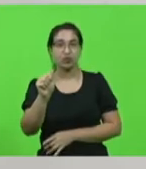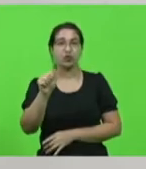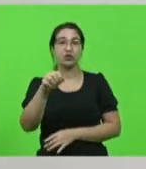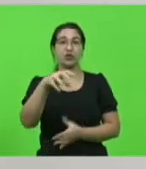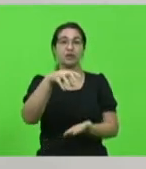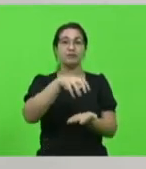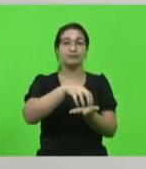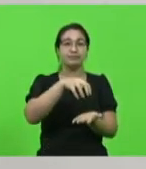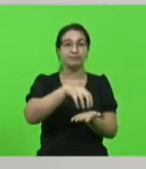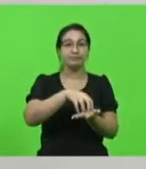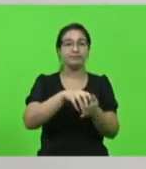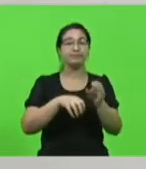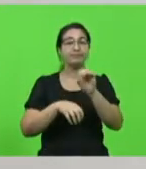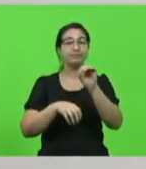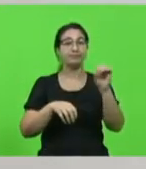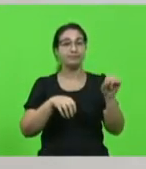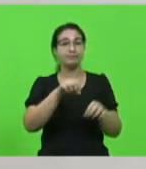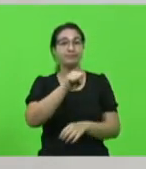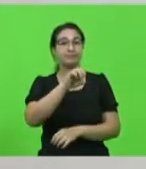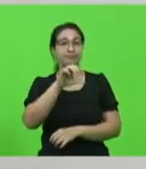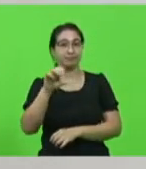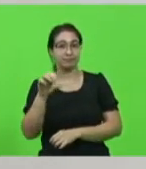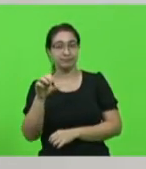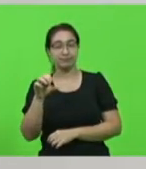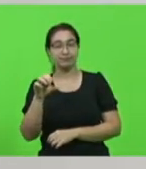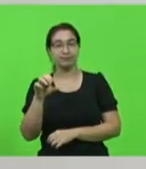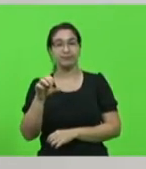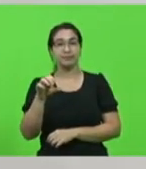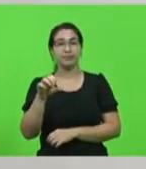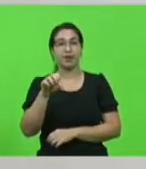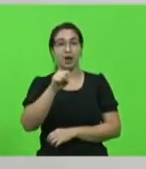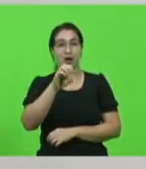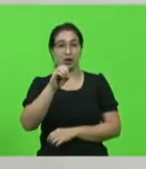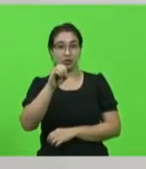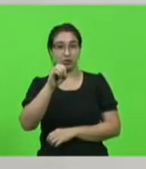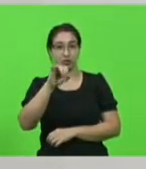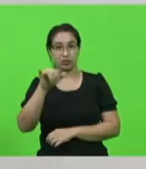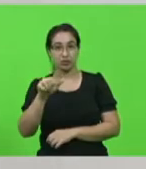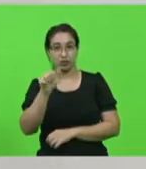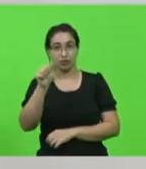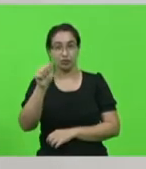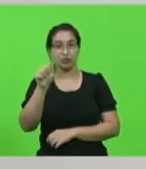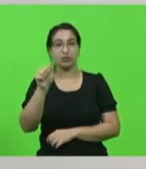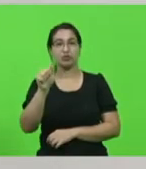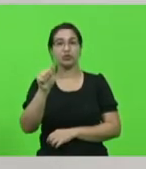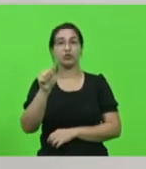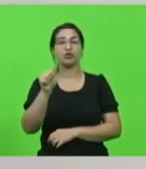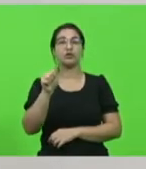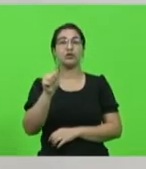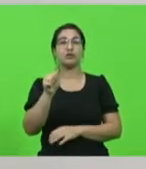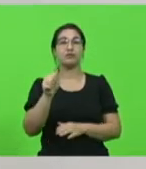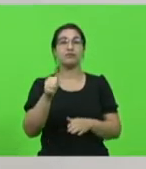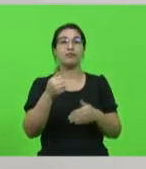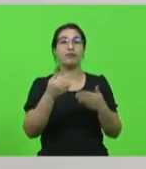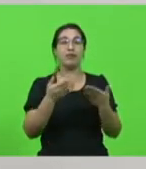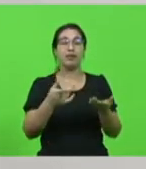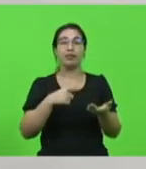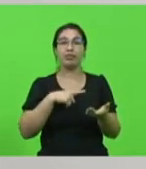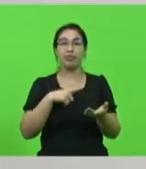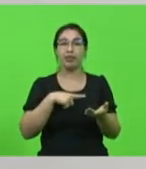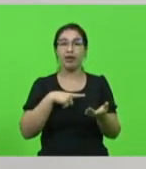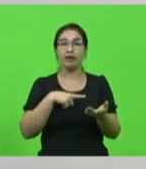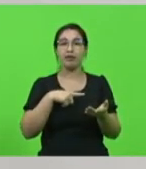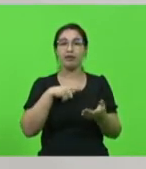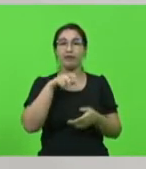Centro-Oeste catarinense. A soja que entra, sobe o fertilizante. Para quem não sabe, o Porto de São Francisco do